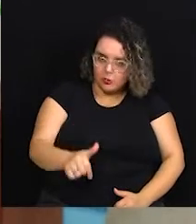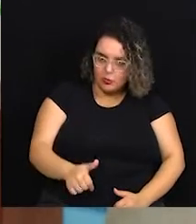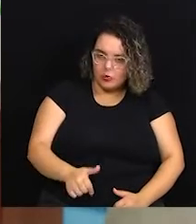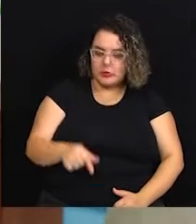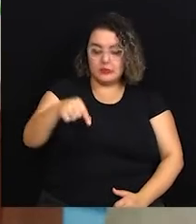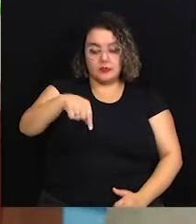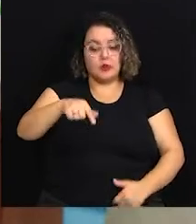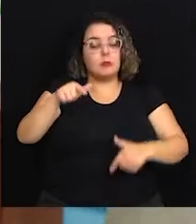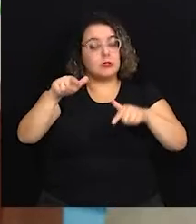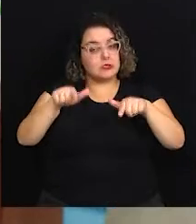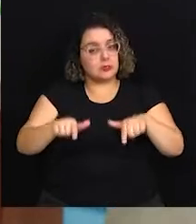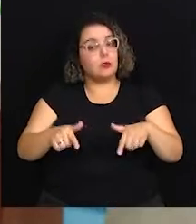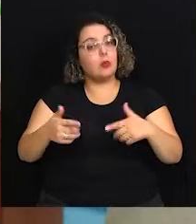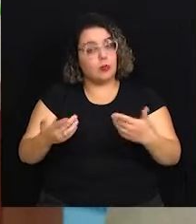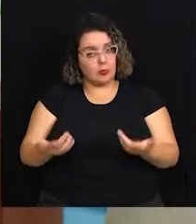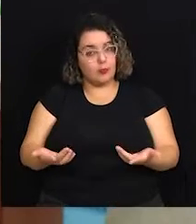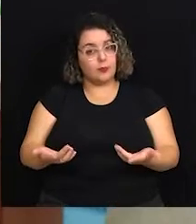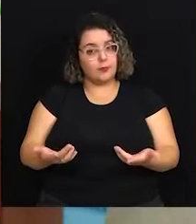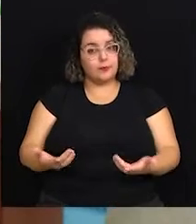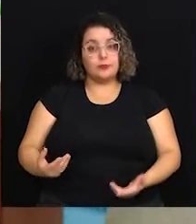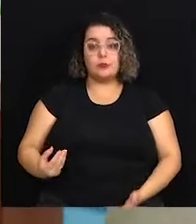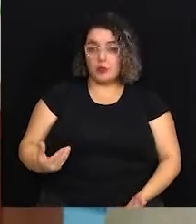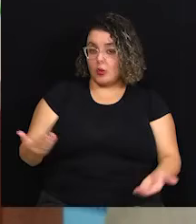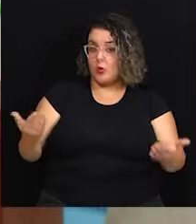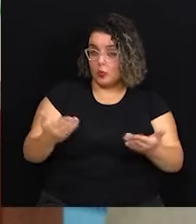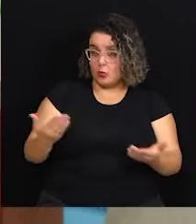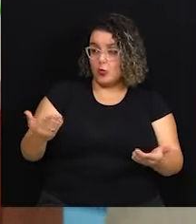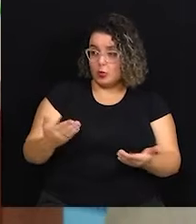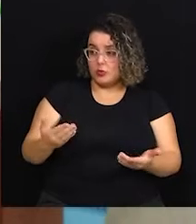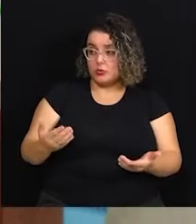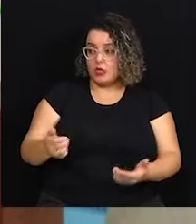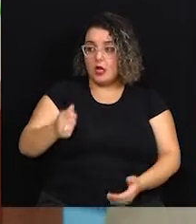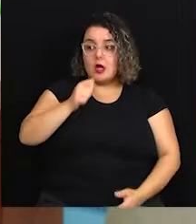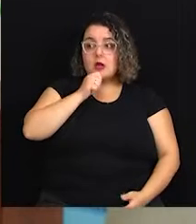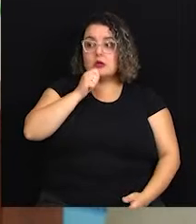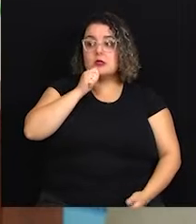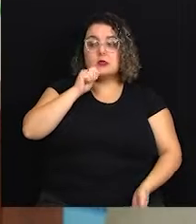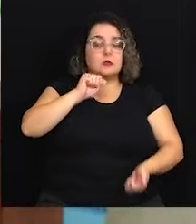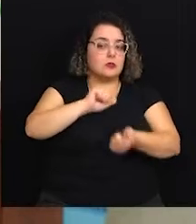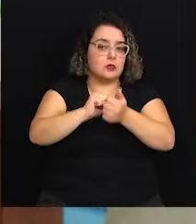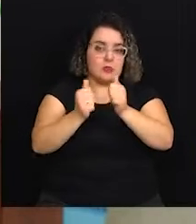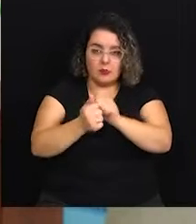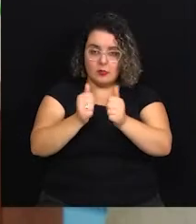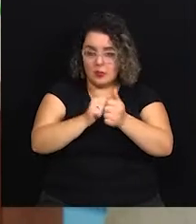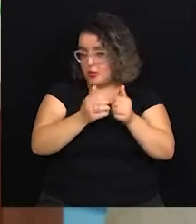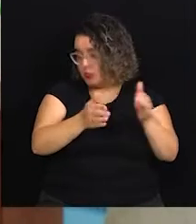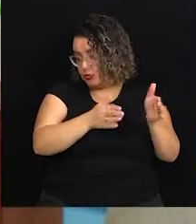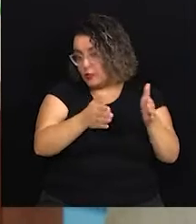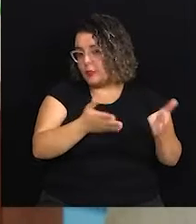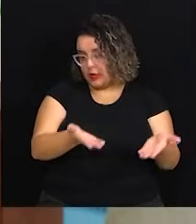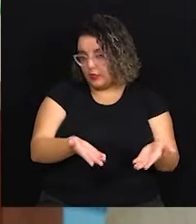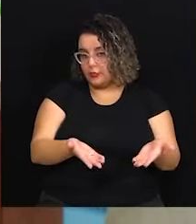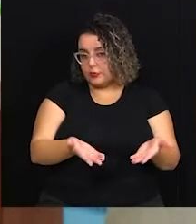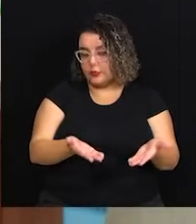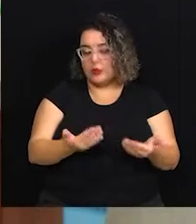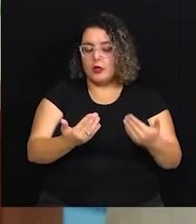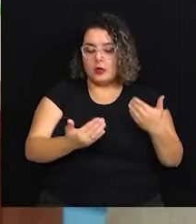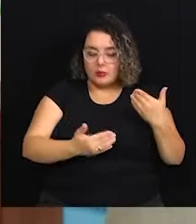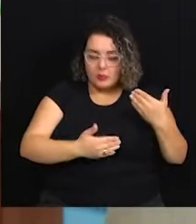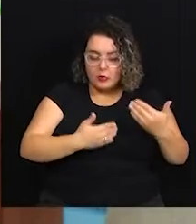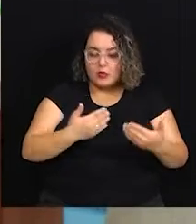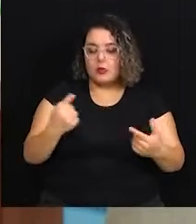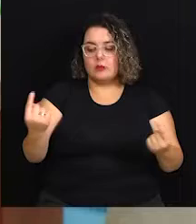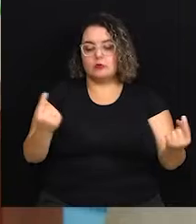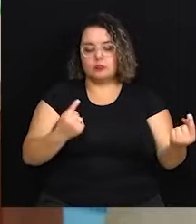para esse local, que estamos hoje, não reformado ainda, na época, e foi chegando, né? Foi